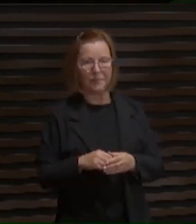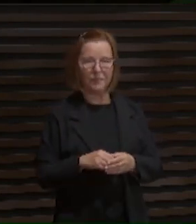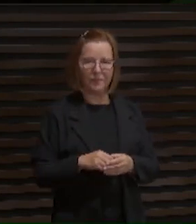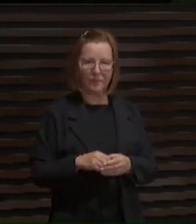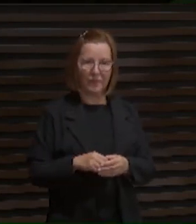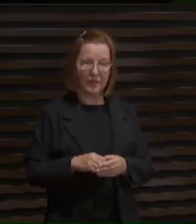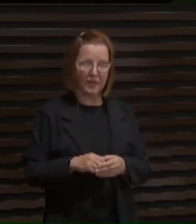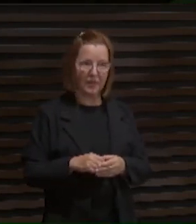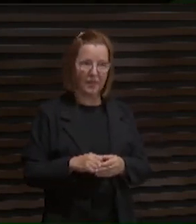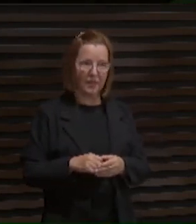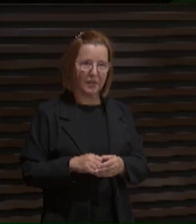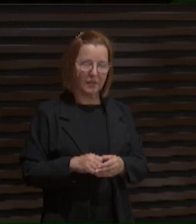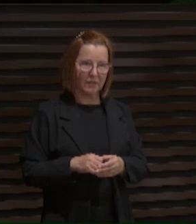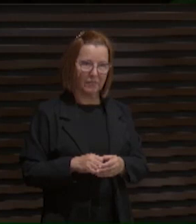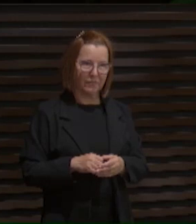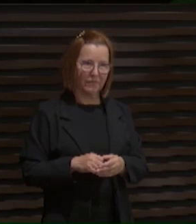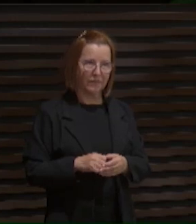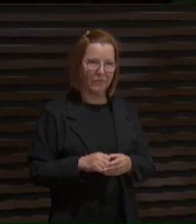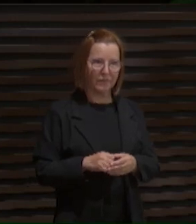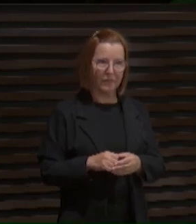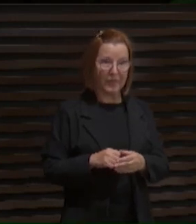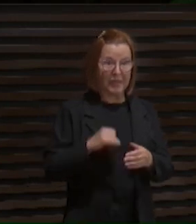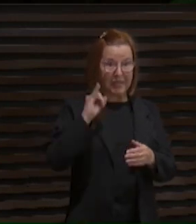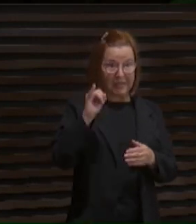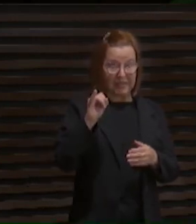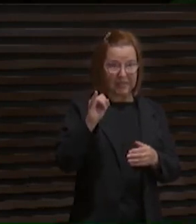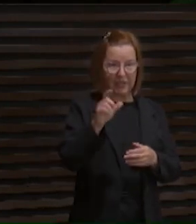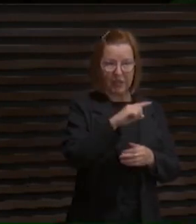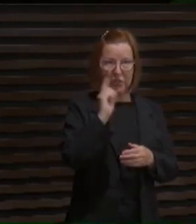não estão trabalhando em nossa santificação,